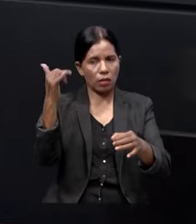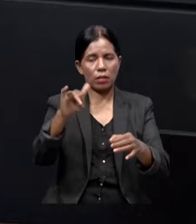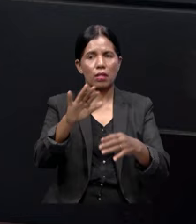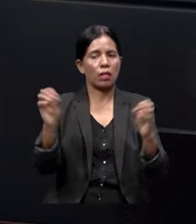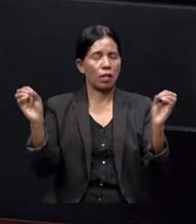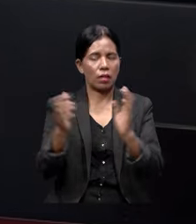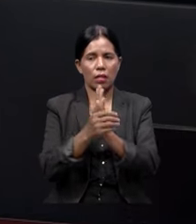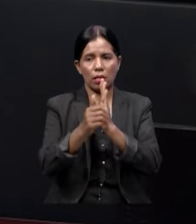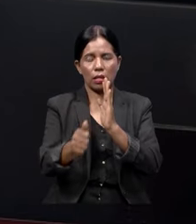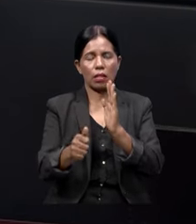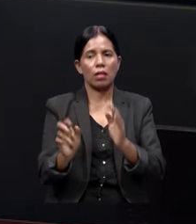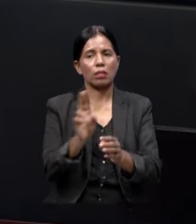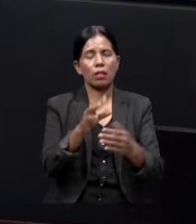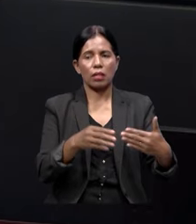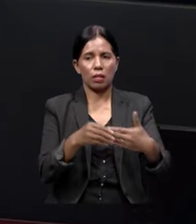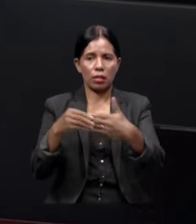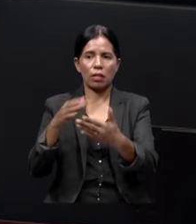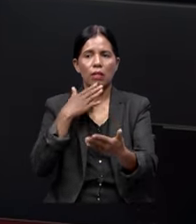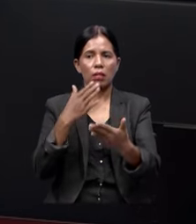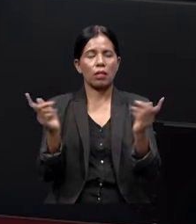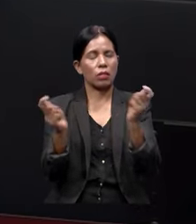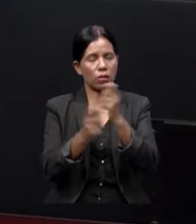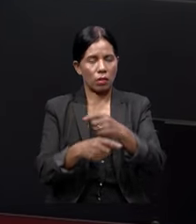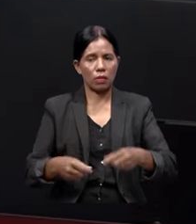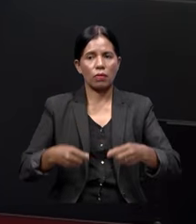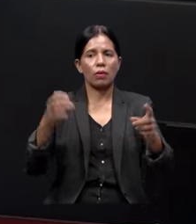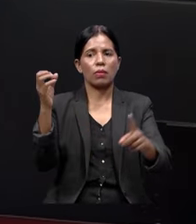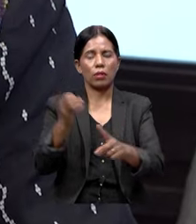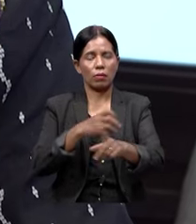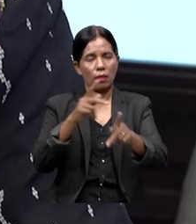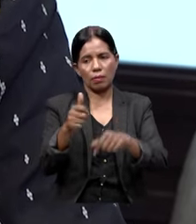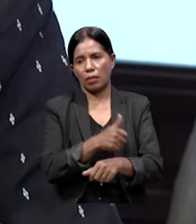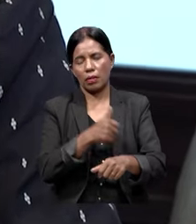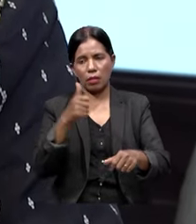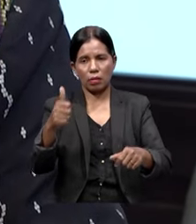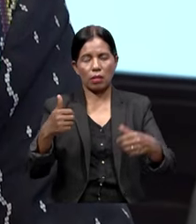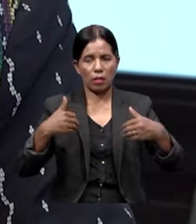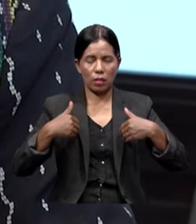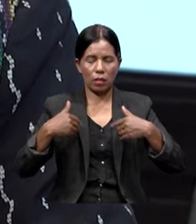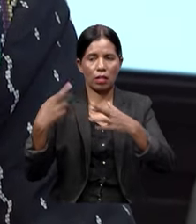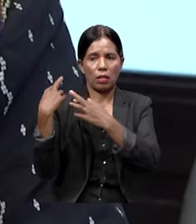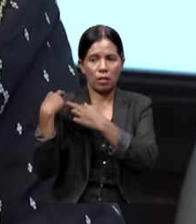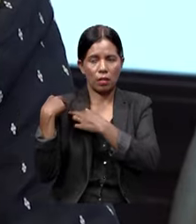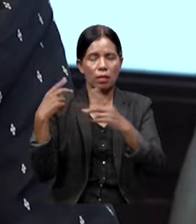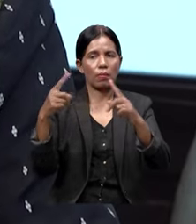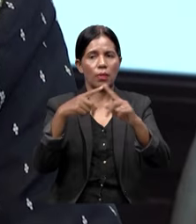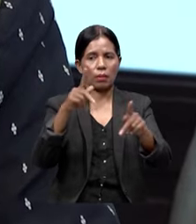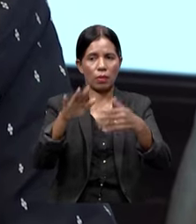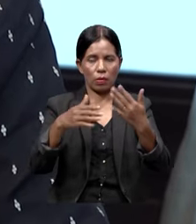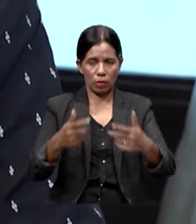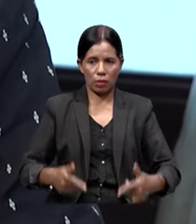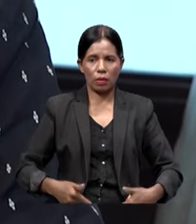bela iha kapasidade atu ukun, dia kliu troka hodi fo oportunidade ba ema selu, nebe iha responsabilidade ba povo nia Moris